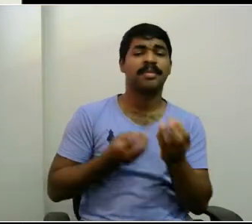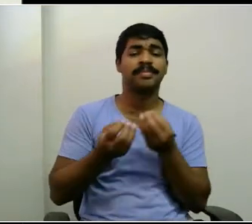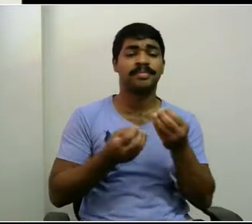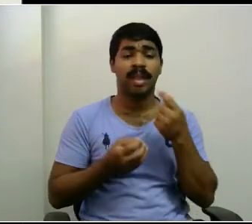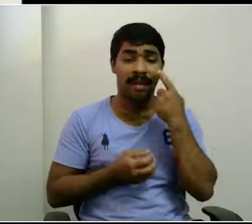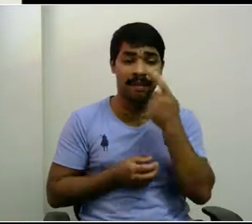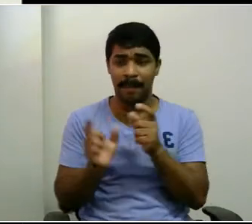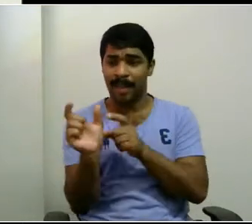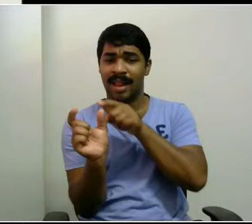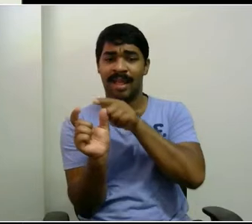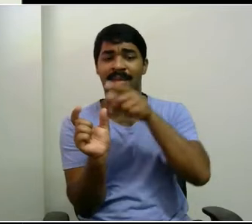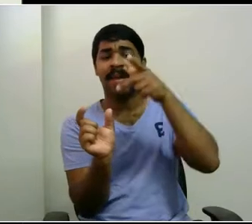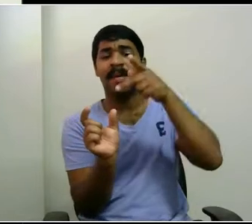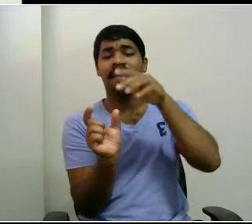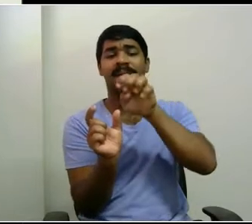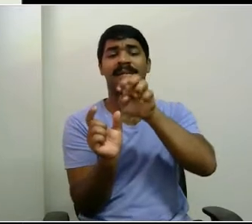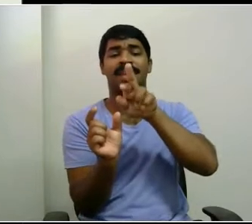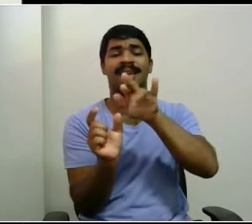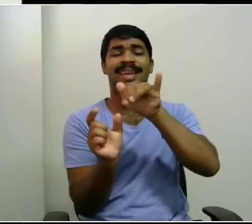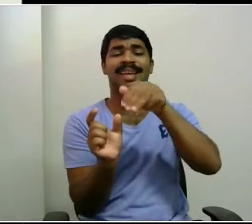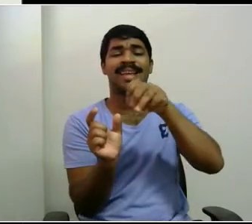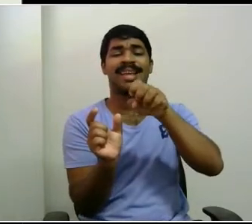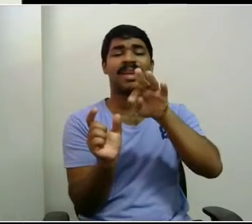Perímetro, gente, é a soma de todos os lados, tá?